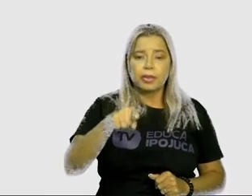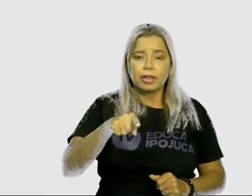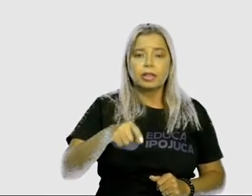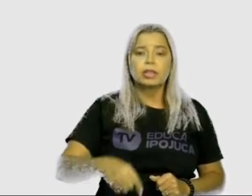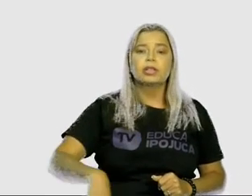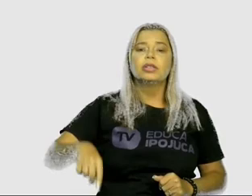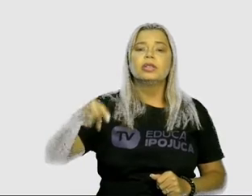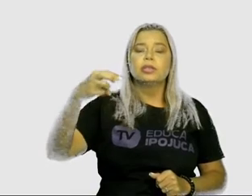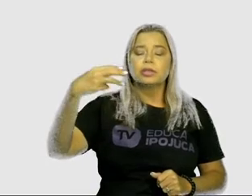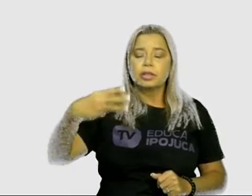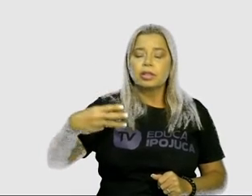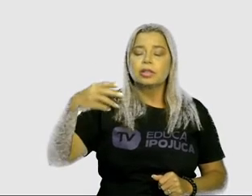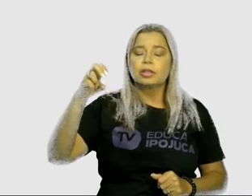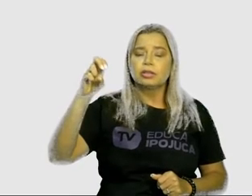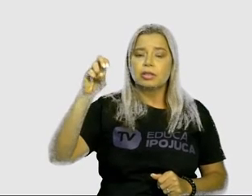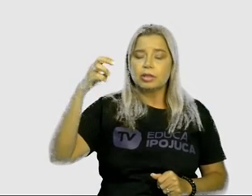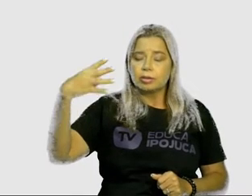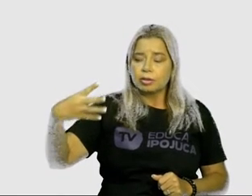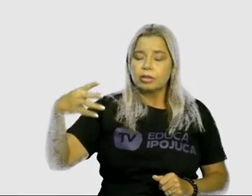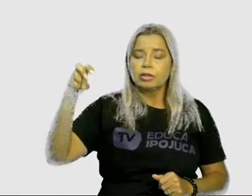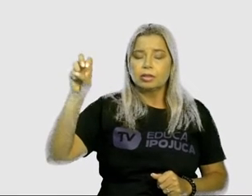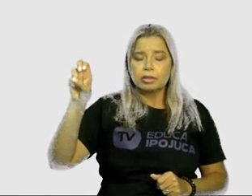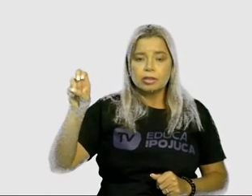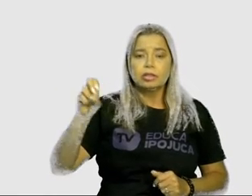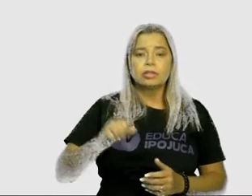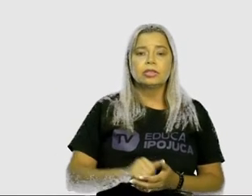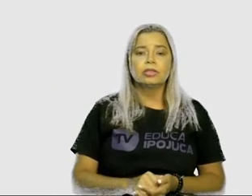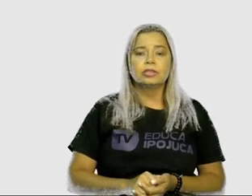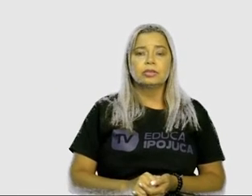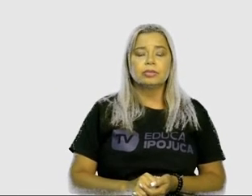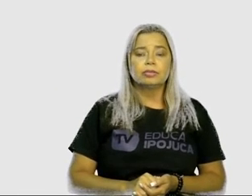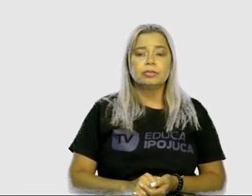453 é maior que 343.